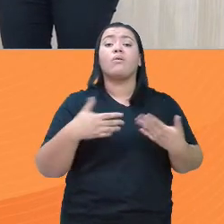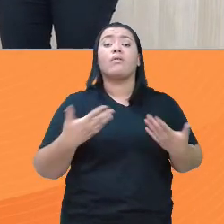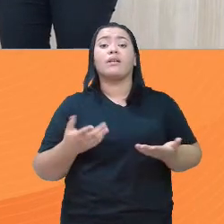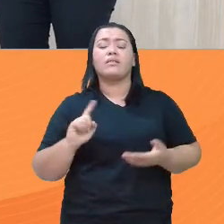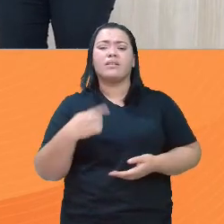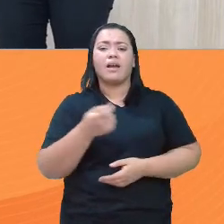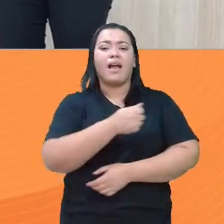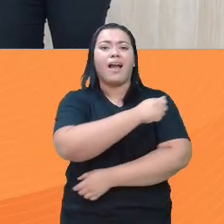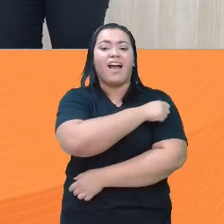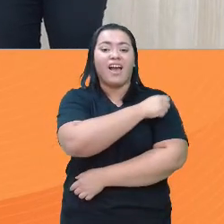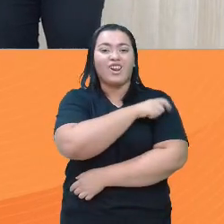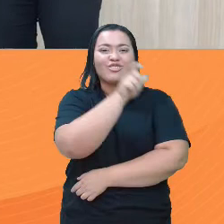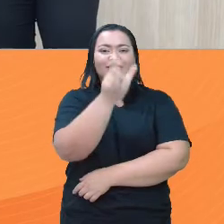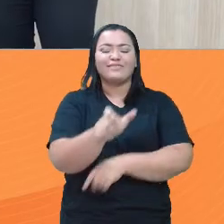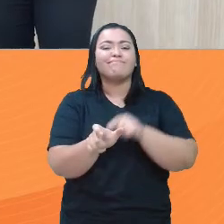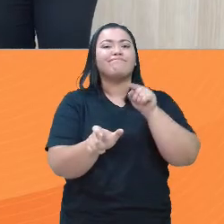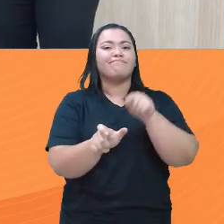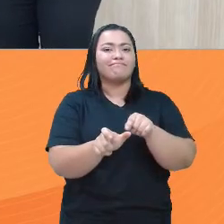o estudante